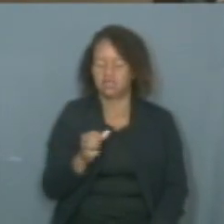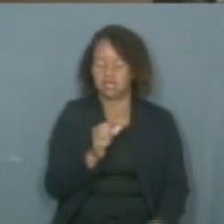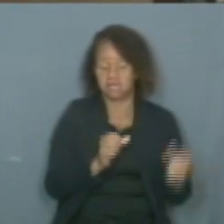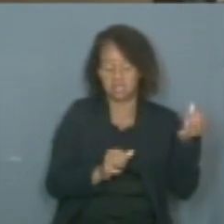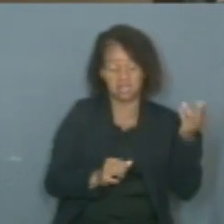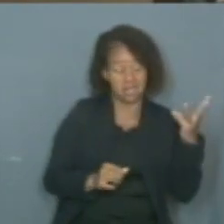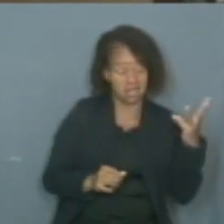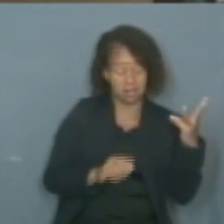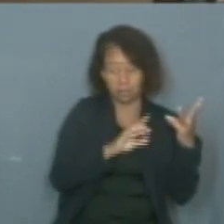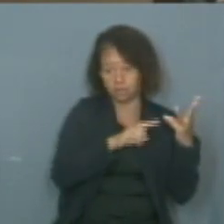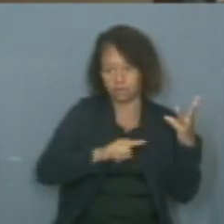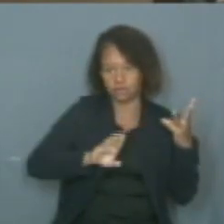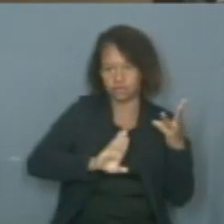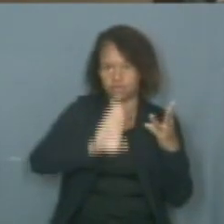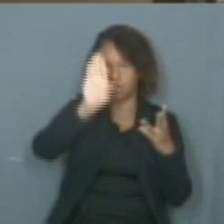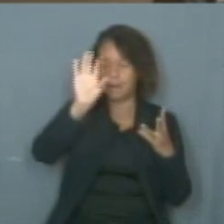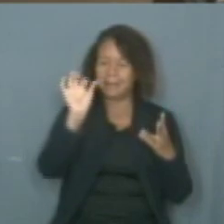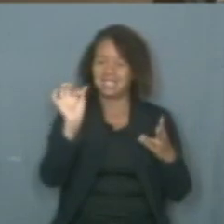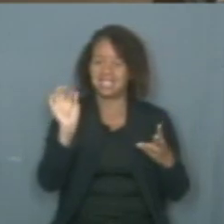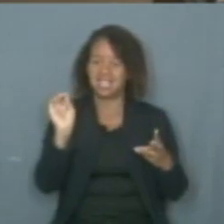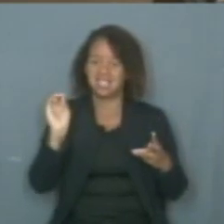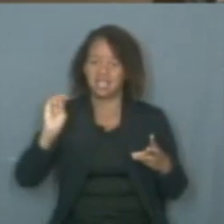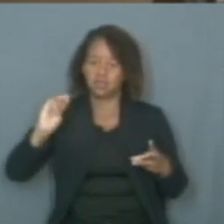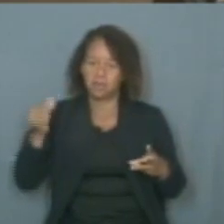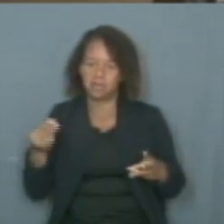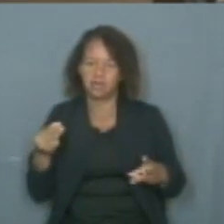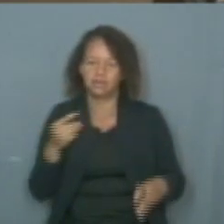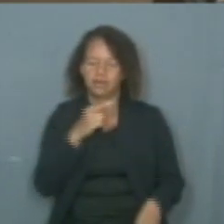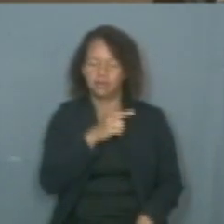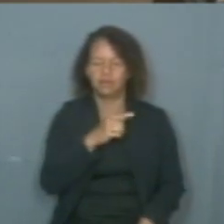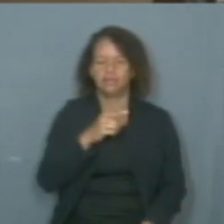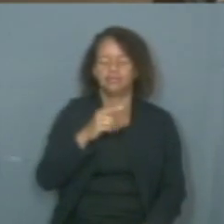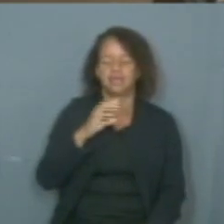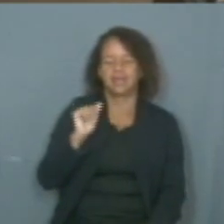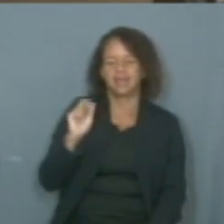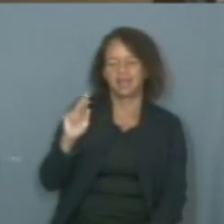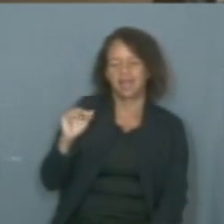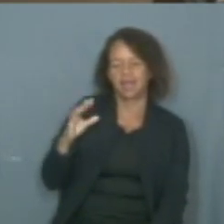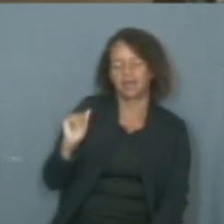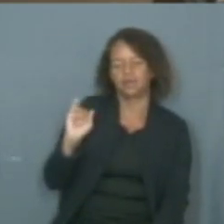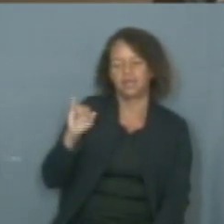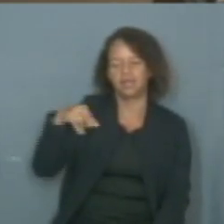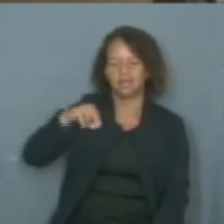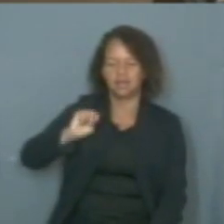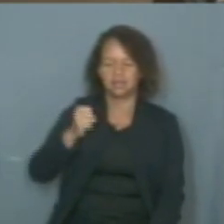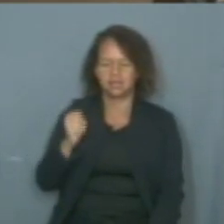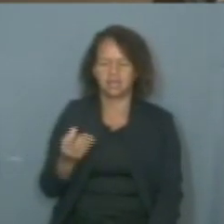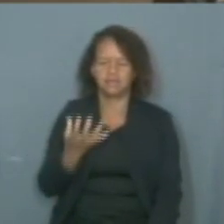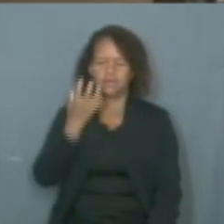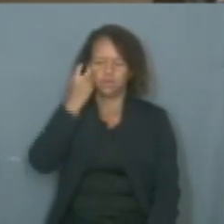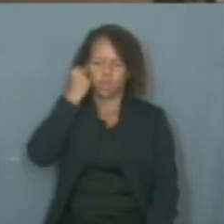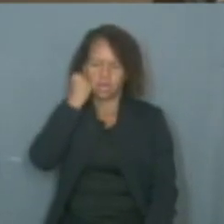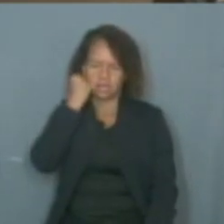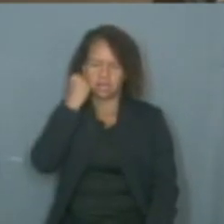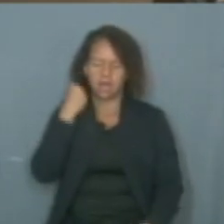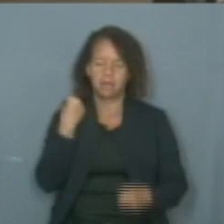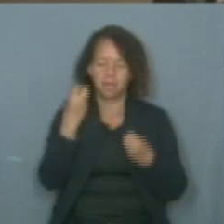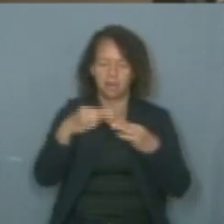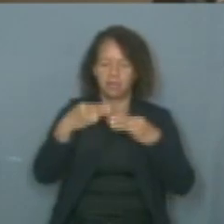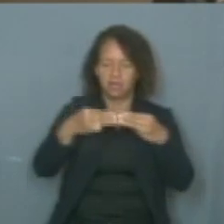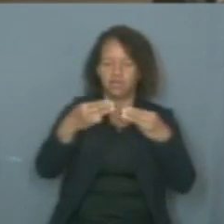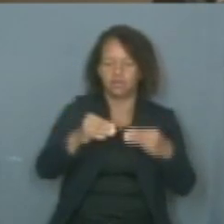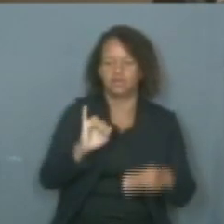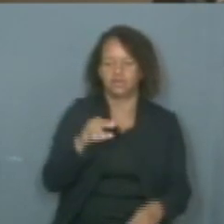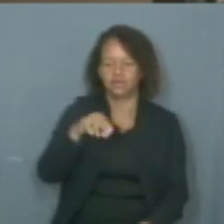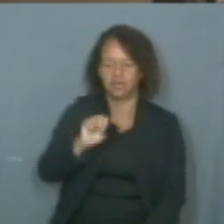mil. A ABMEC do Careca do INSS, que, inclusive, fez doação para o ministro da